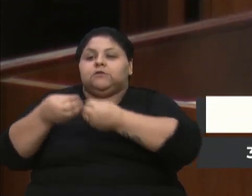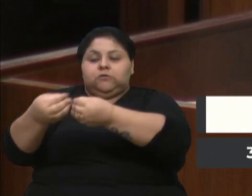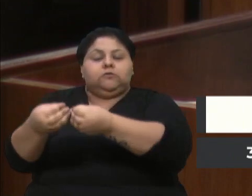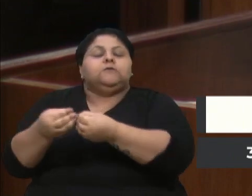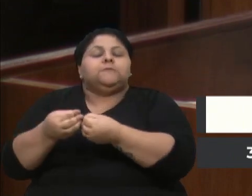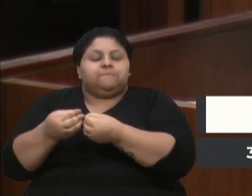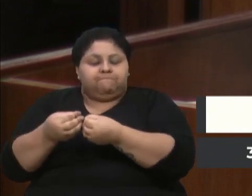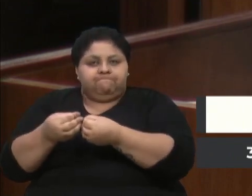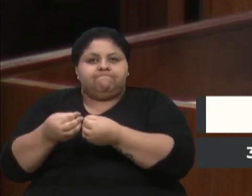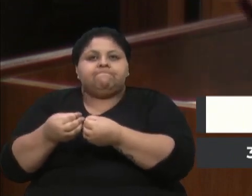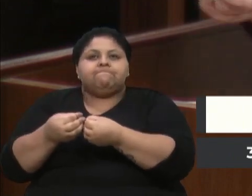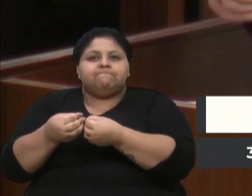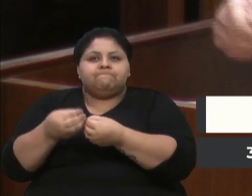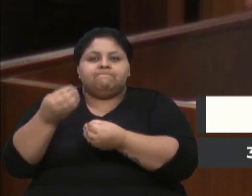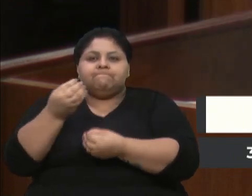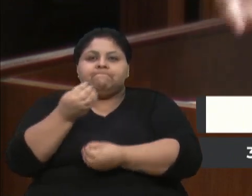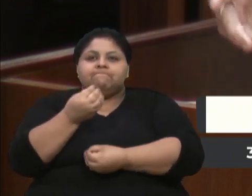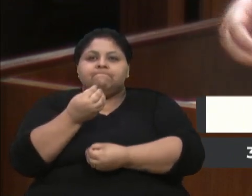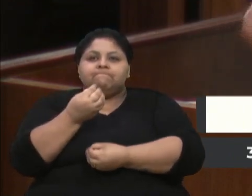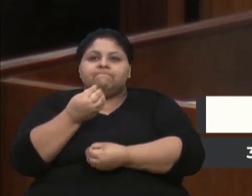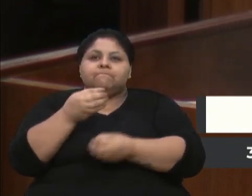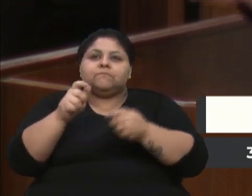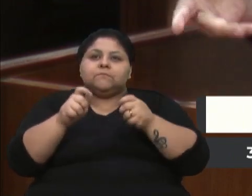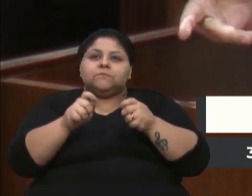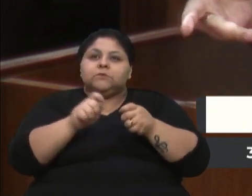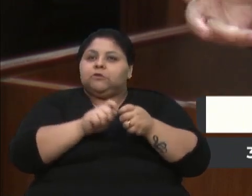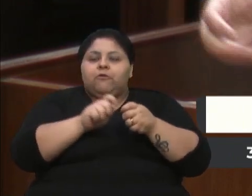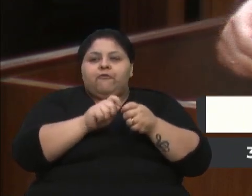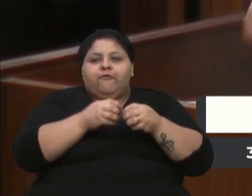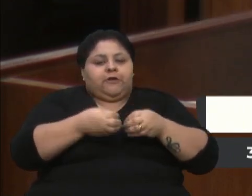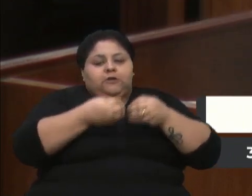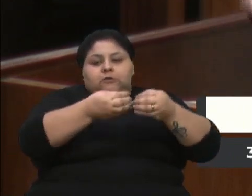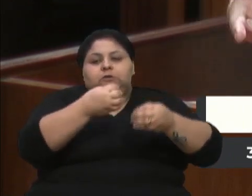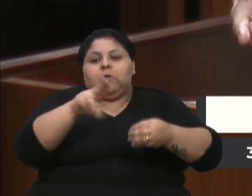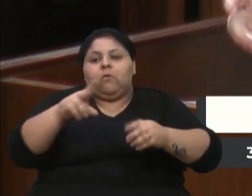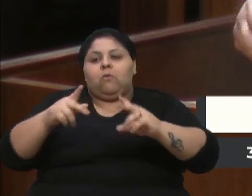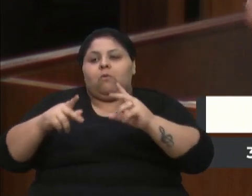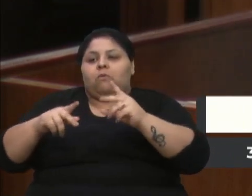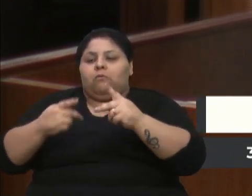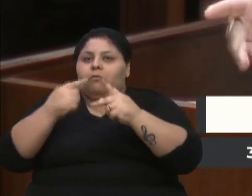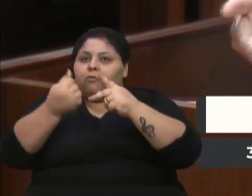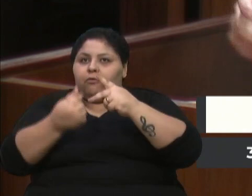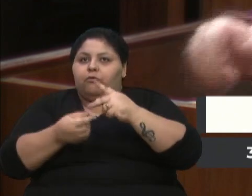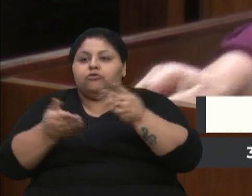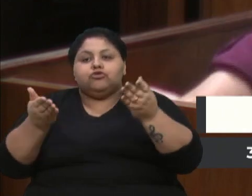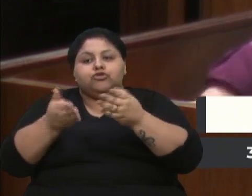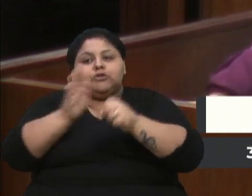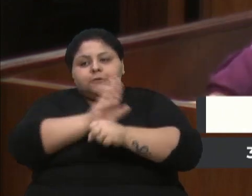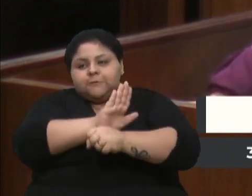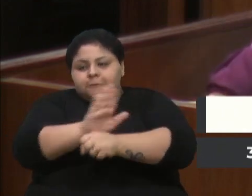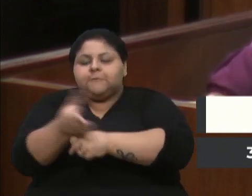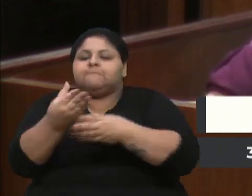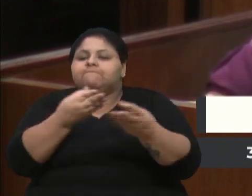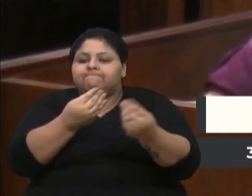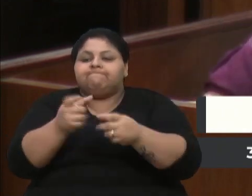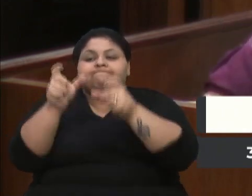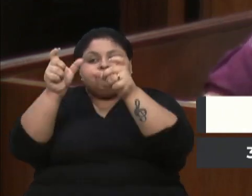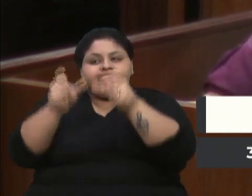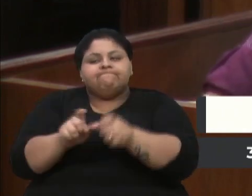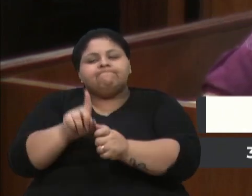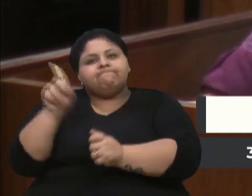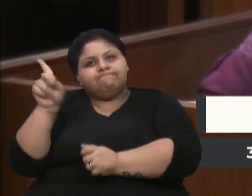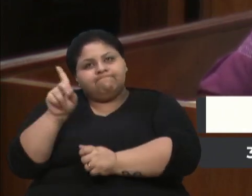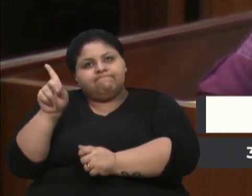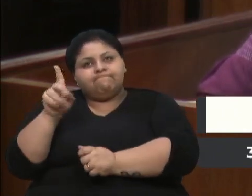ou, né, faça a sua doação ou faça o Pix, já está ajudando e muito essas pessoas lá embaixo. Mas